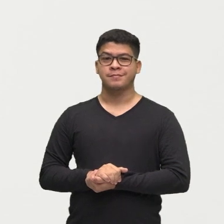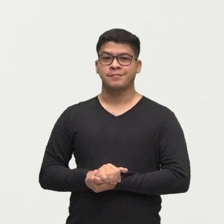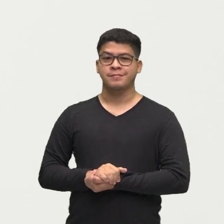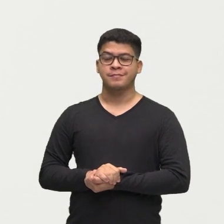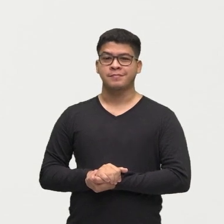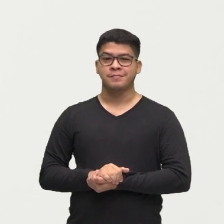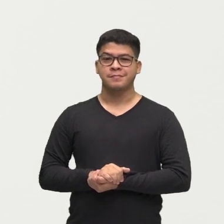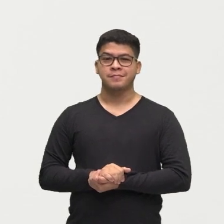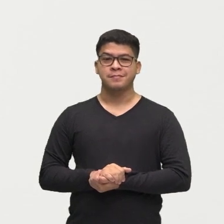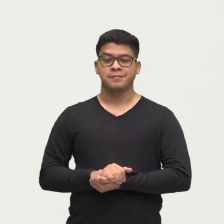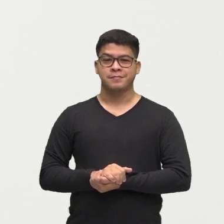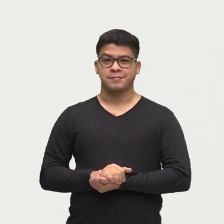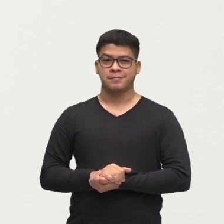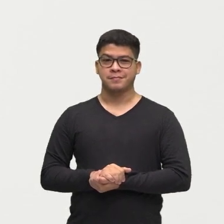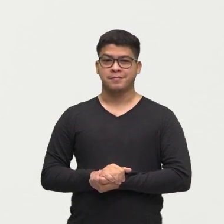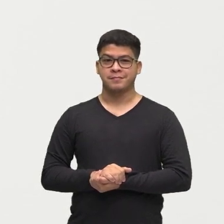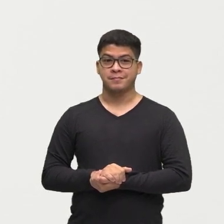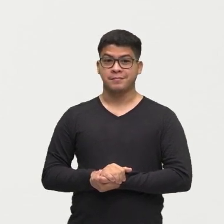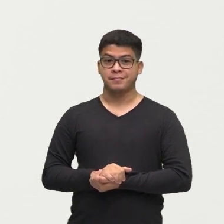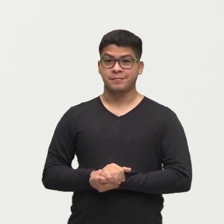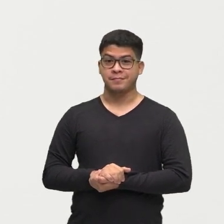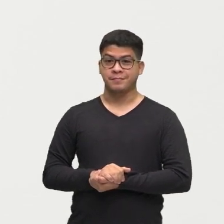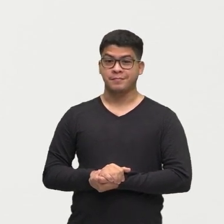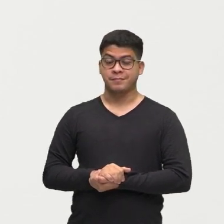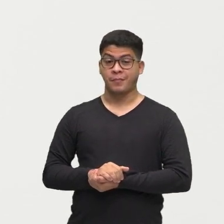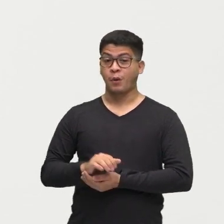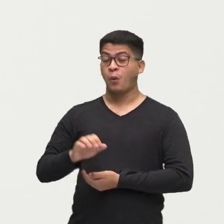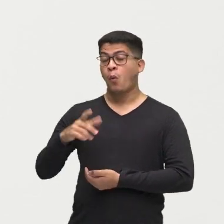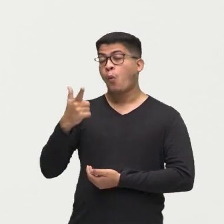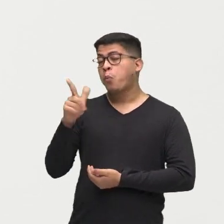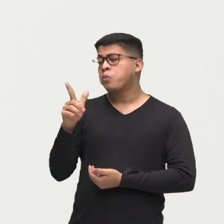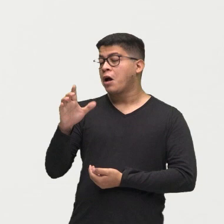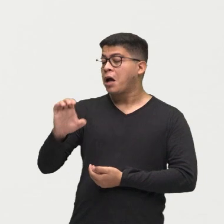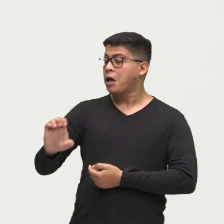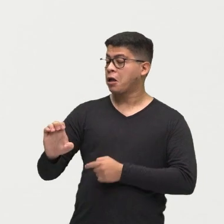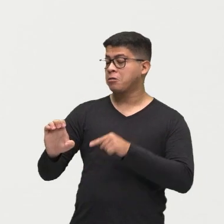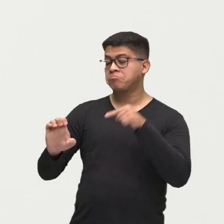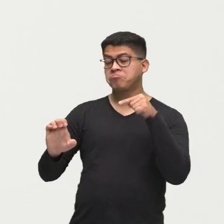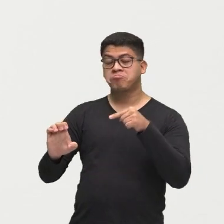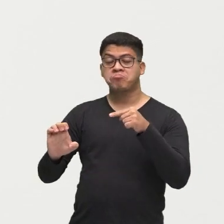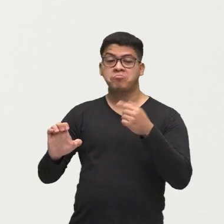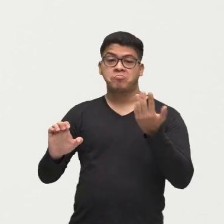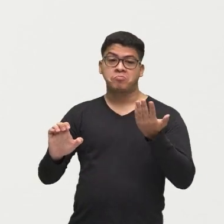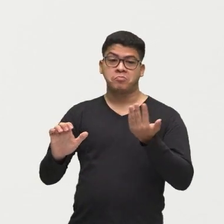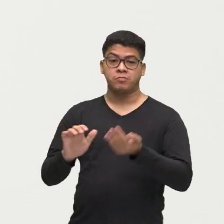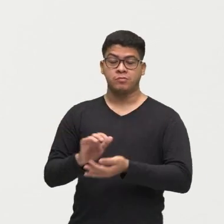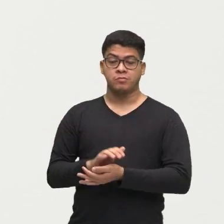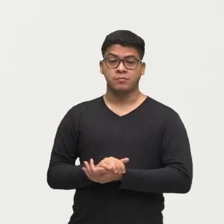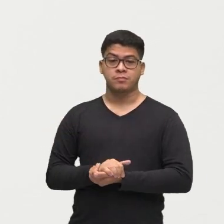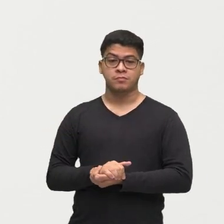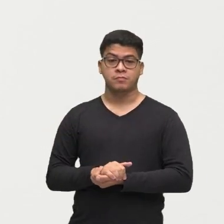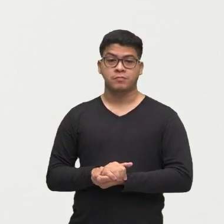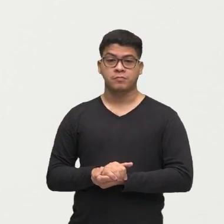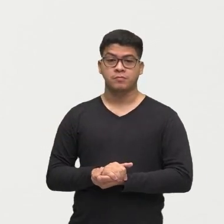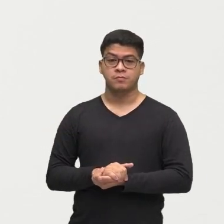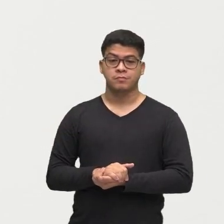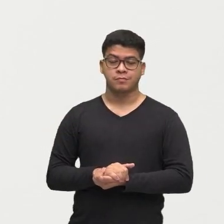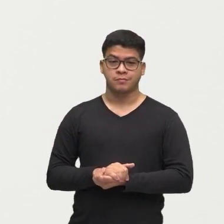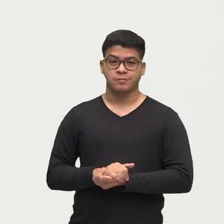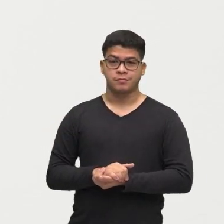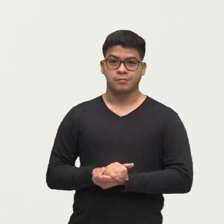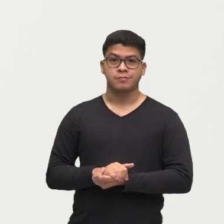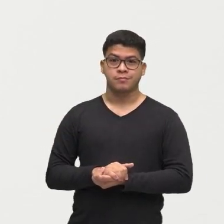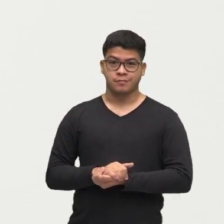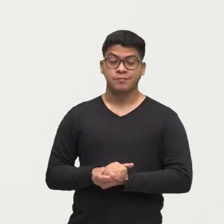Stendhal, Antero de Quental e Fagundes Varela; ou letra E, Almeida Garré, Alexandre Herculano e Camilo Castelo